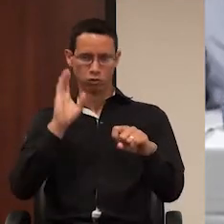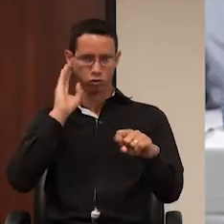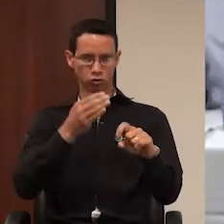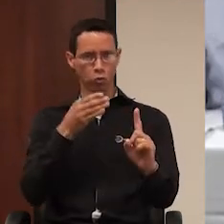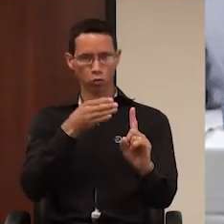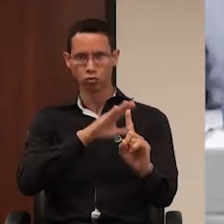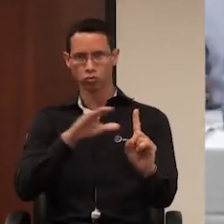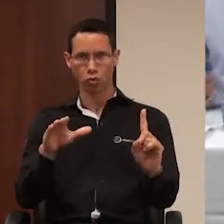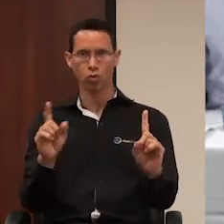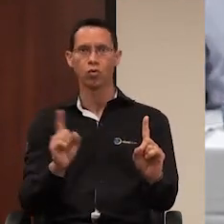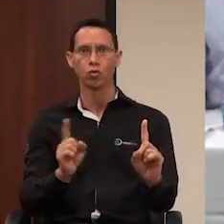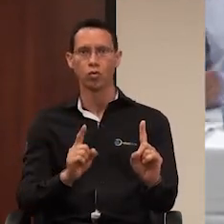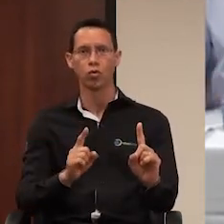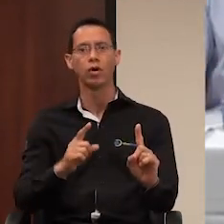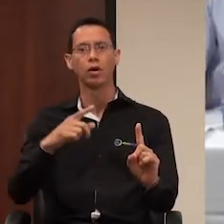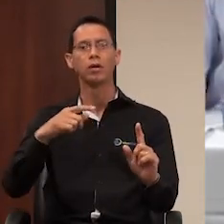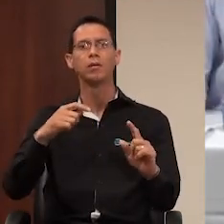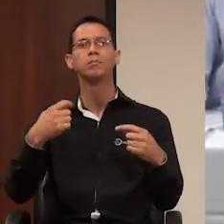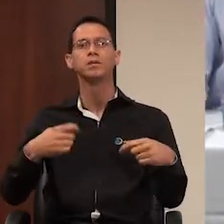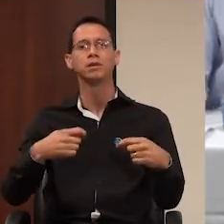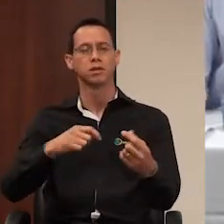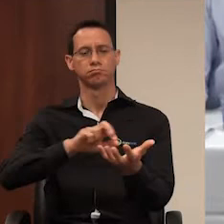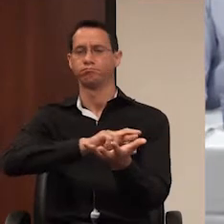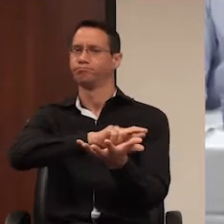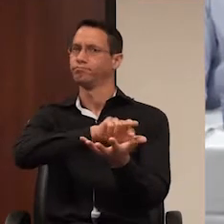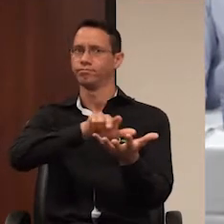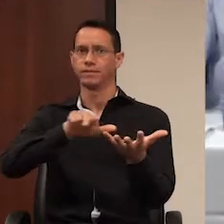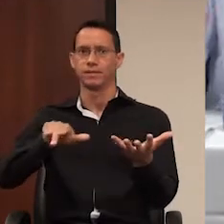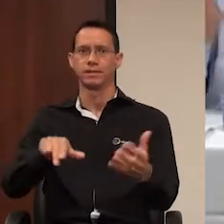Por óbvio, a perícia tem que ser o quê? Multidisciplinar.